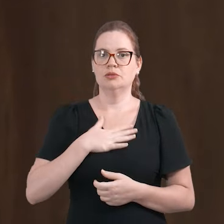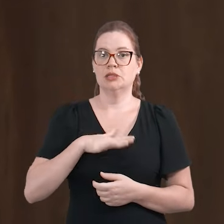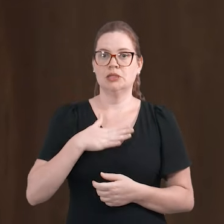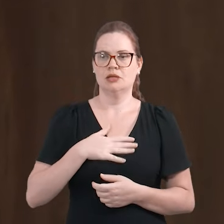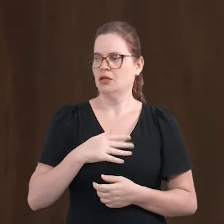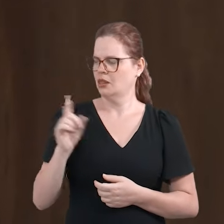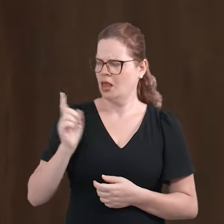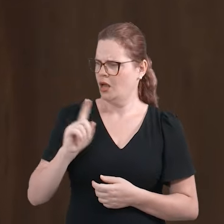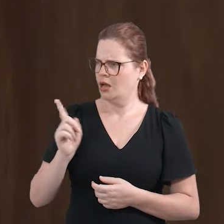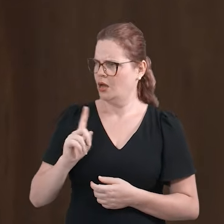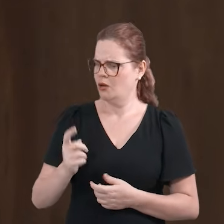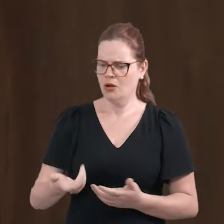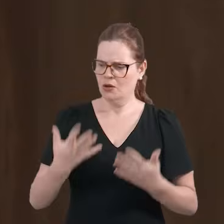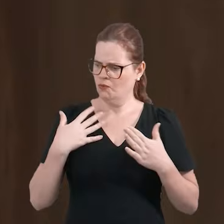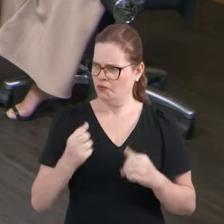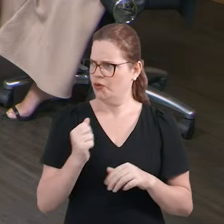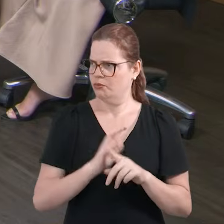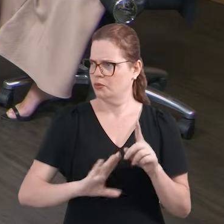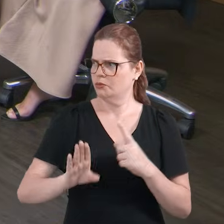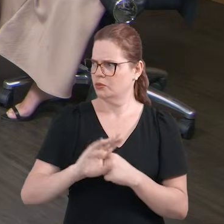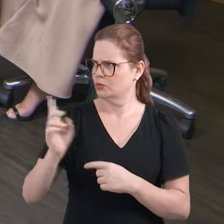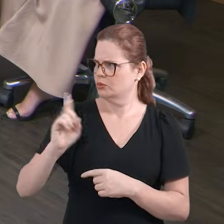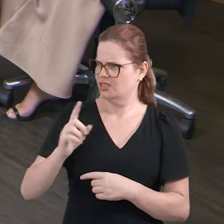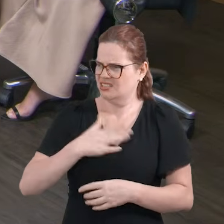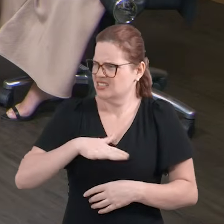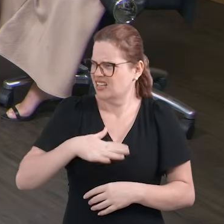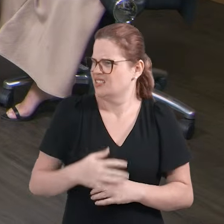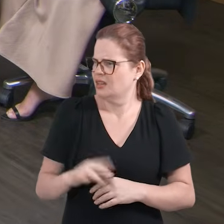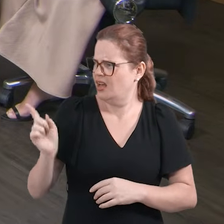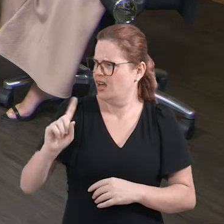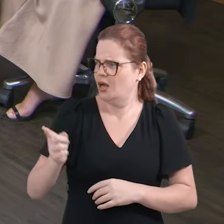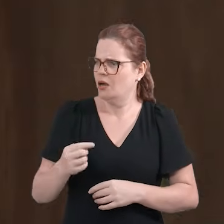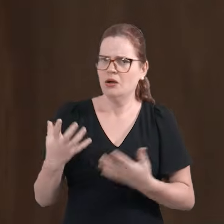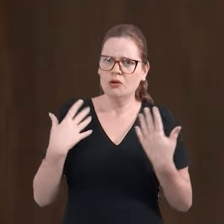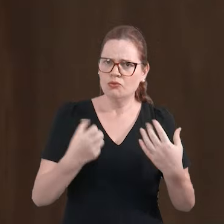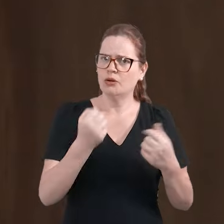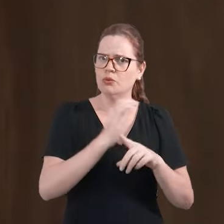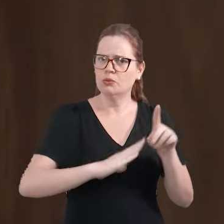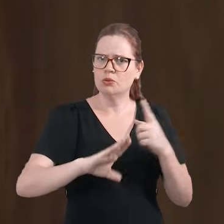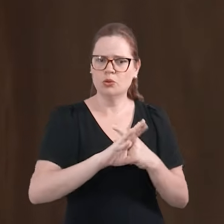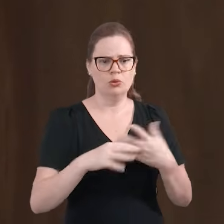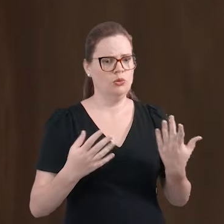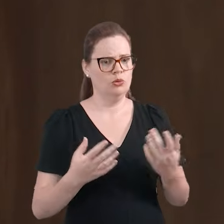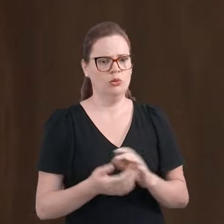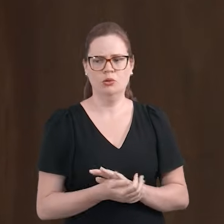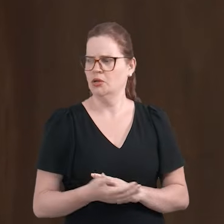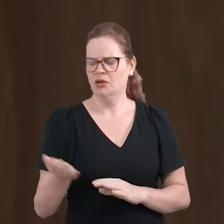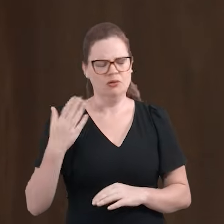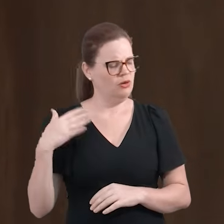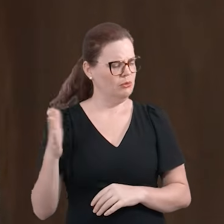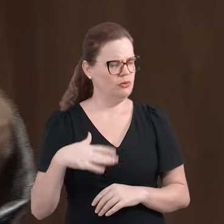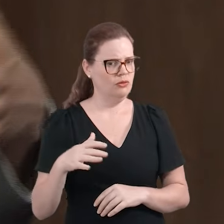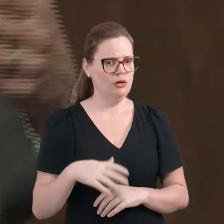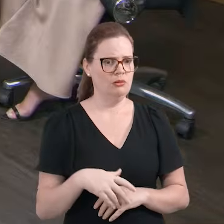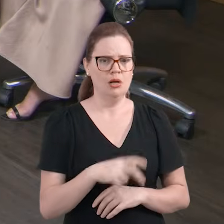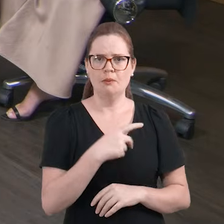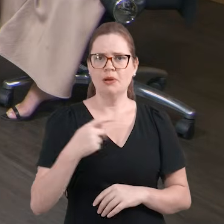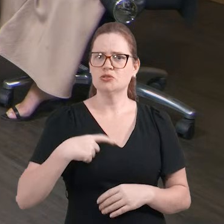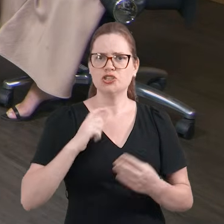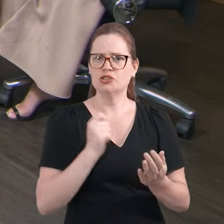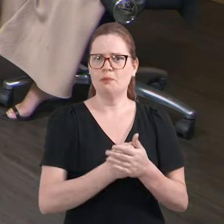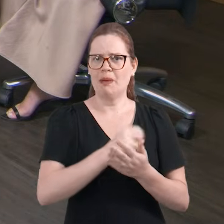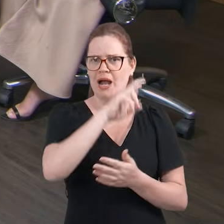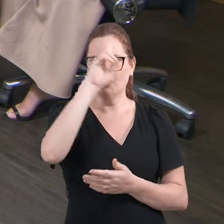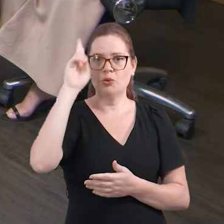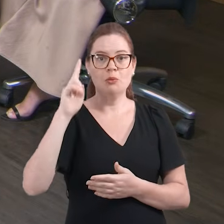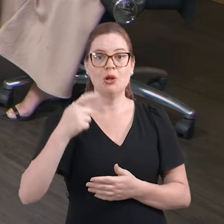vamos para o culto, pastor. Não, nós não queremos ir para o culto. E deram um jeito. Pastor, nós pagamos o